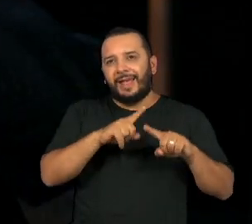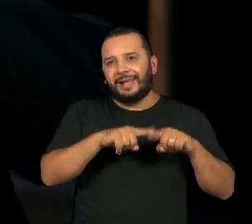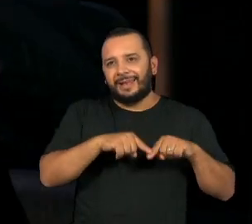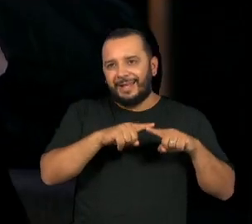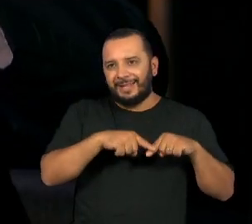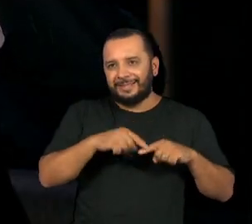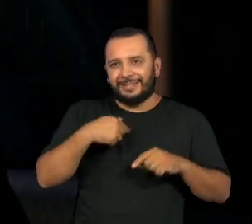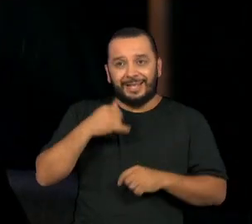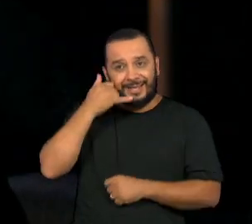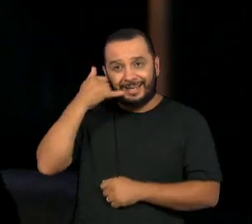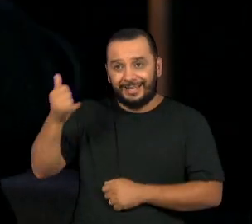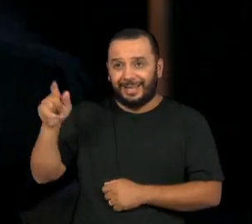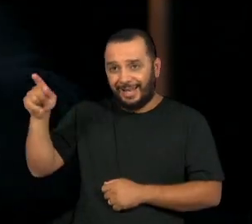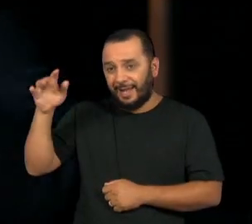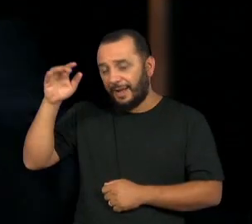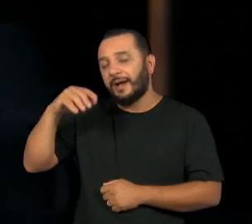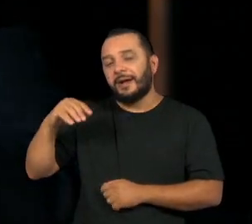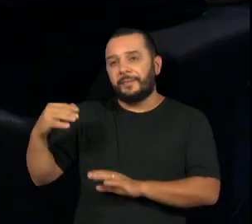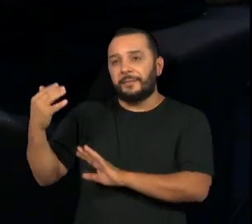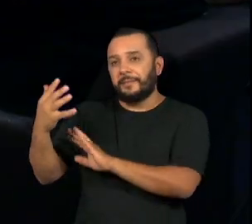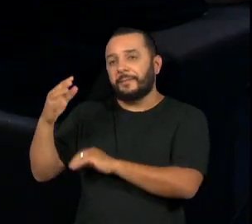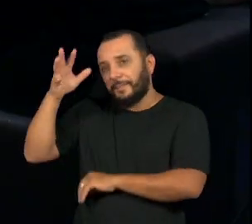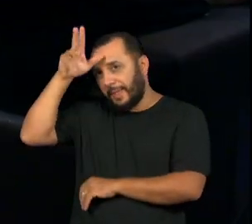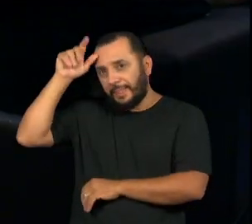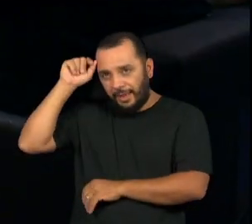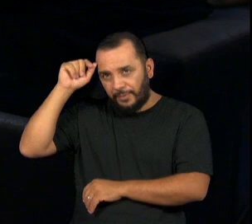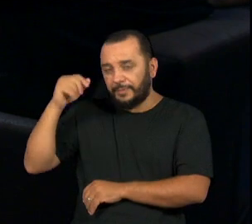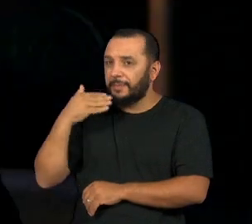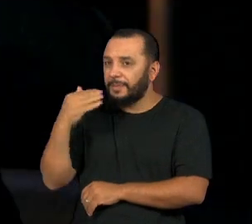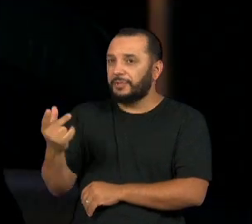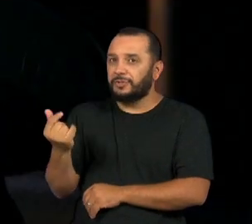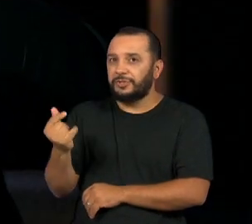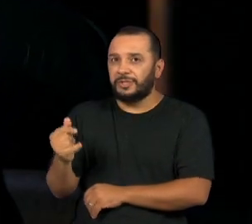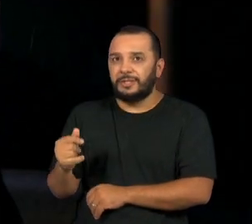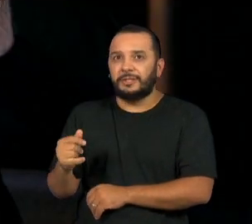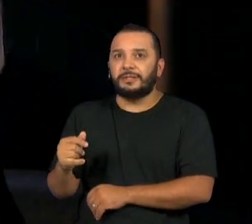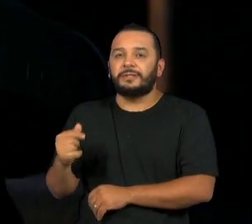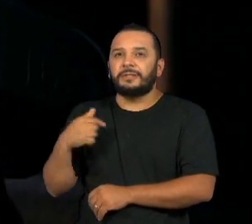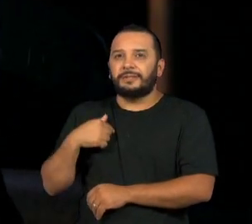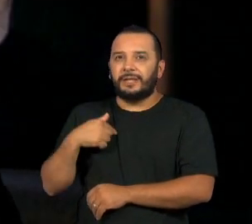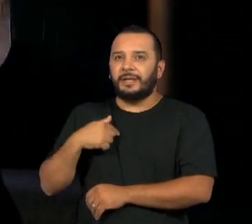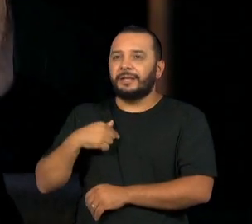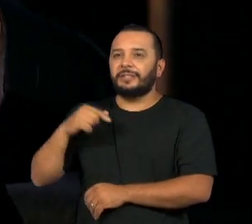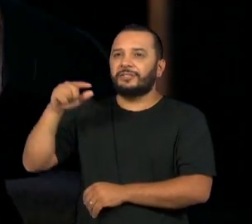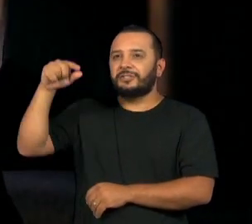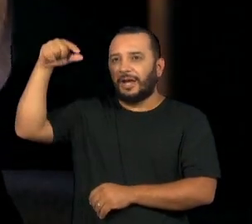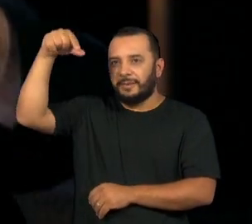Para Manaus. Para Manaus, em Atenas. Para pedir uma grana. E as moedas vão fazer assim.